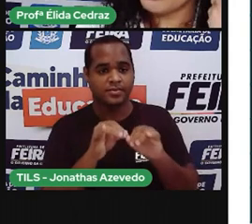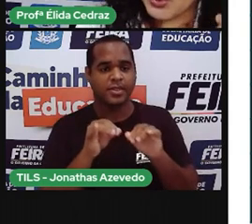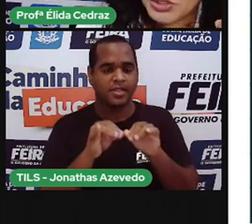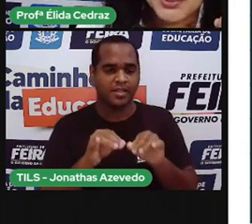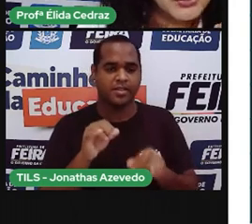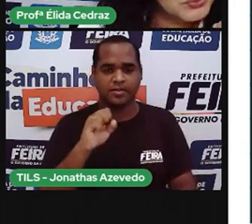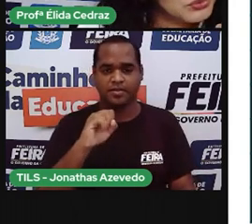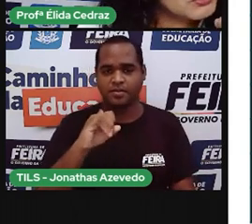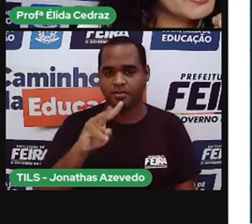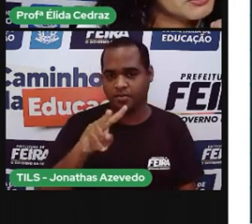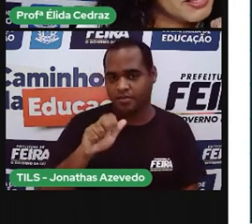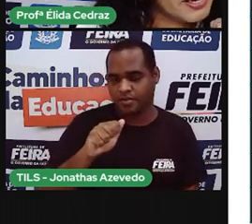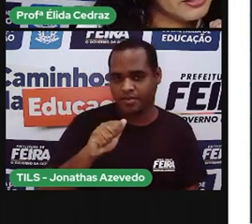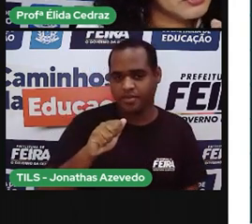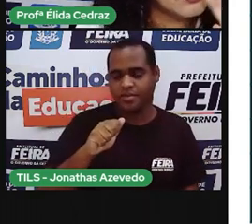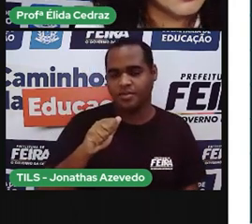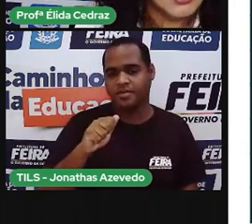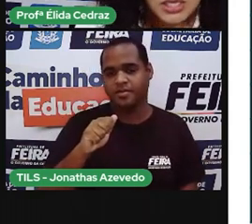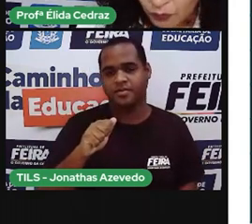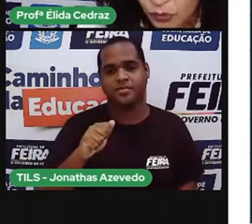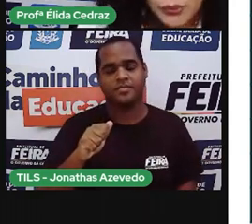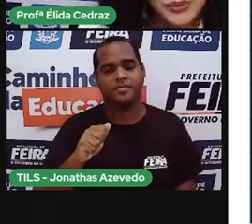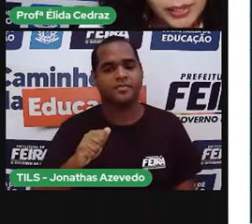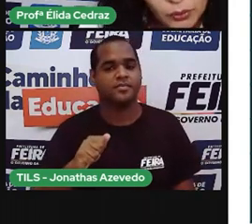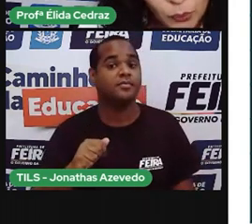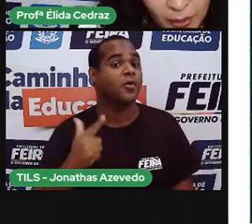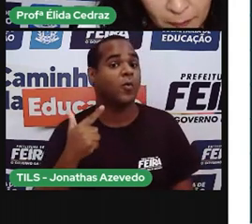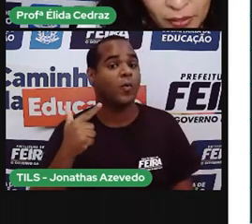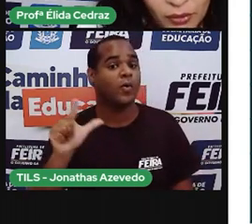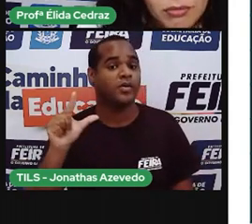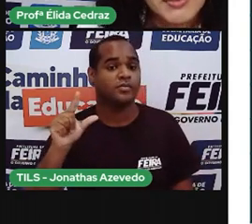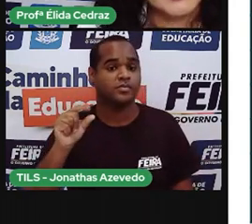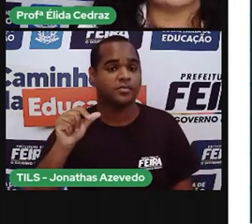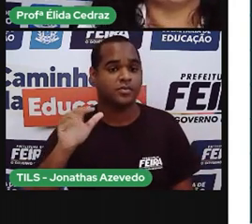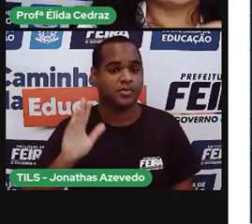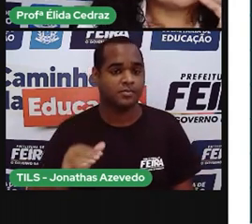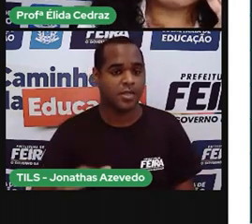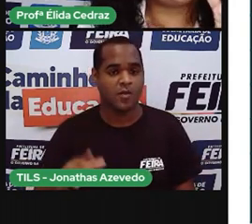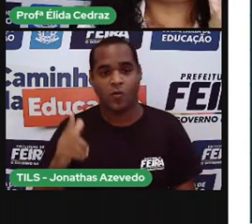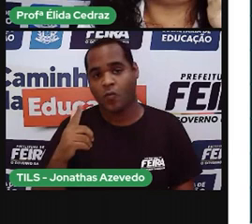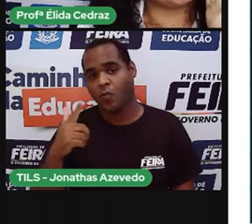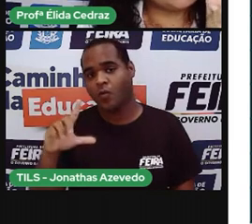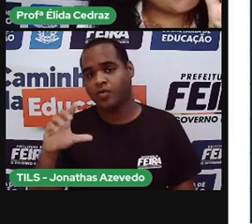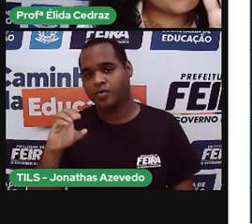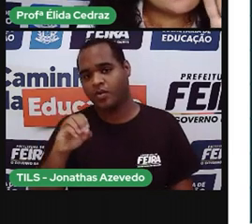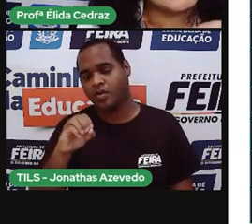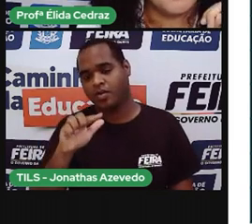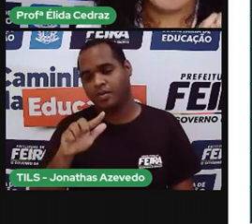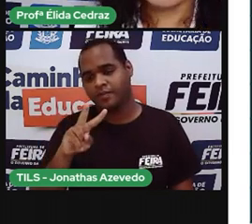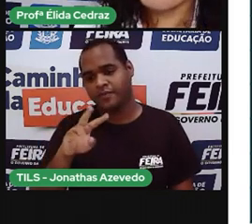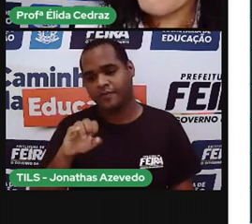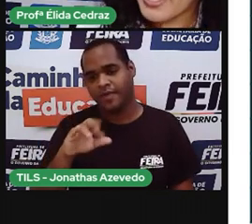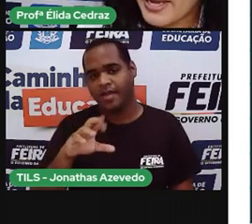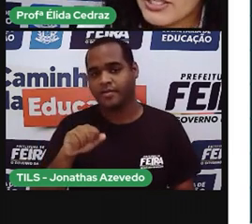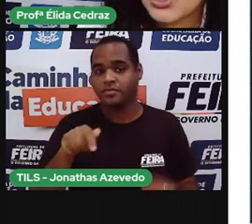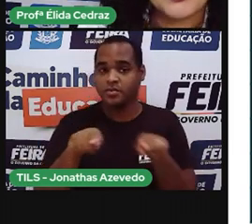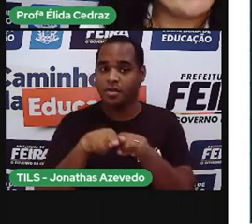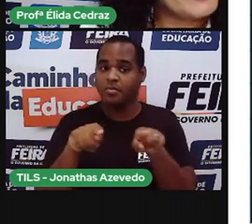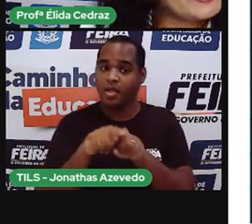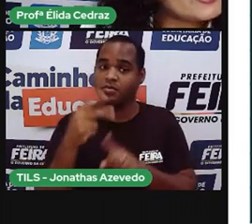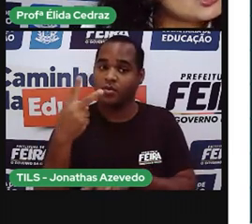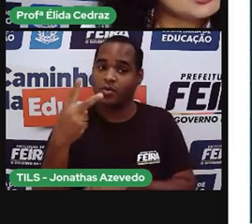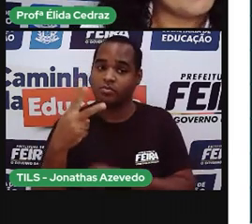tiveram 2 produtos mais baratos. No Hiper Oliveira, também foram 2. Mas